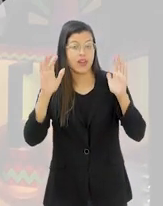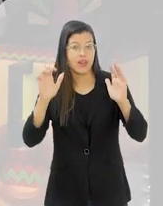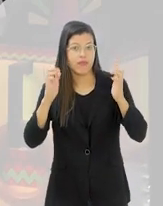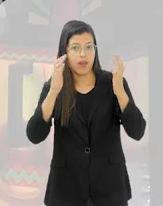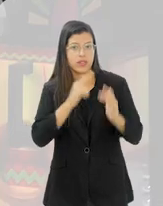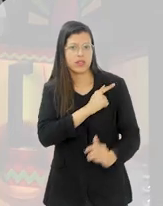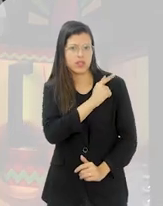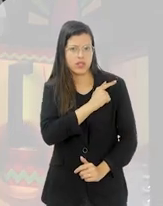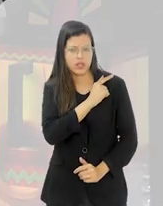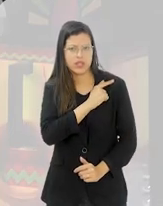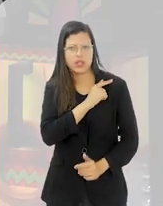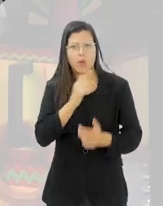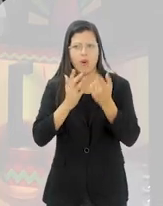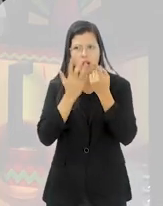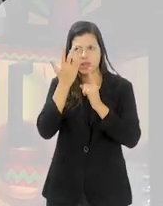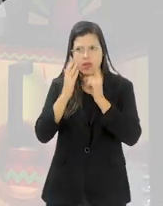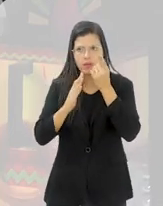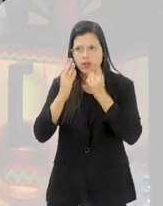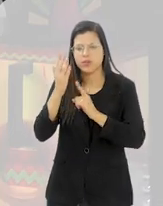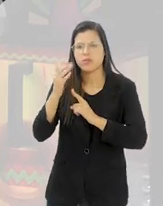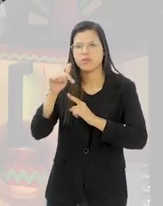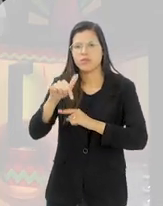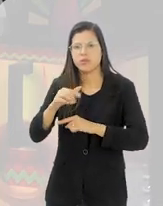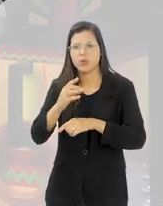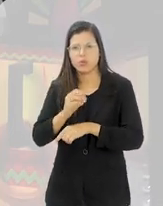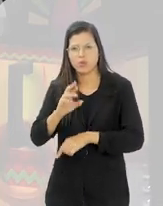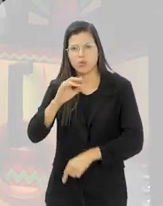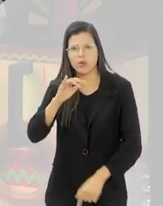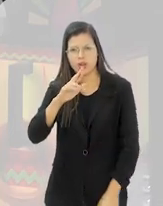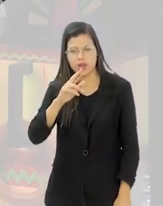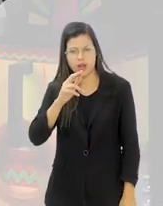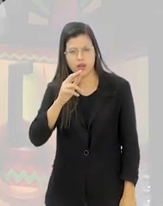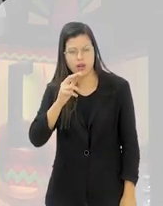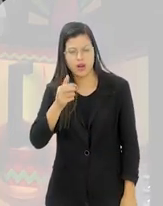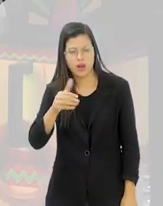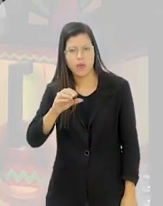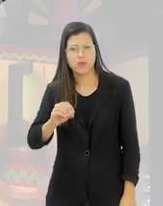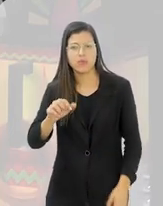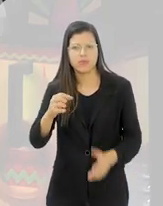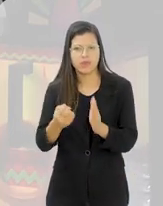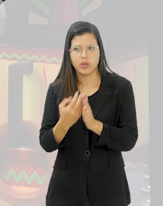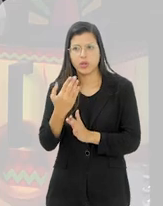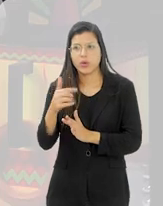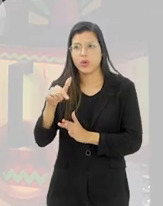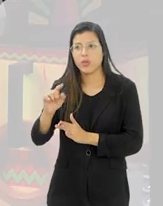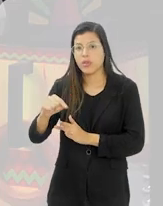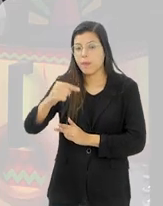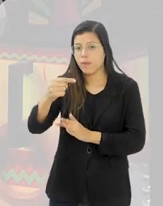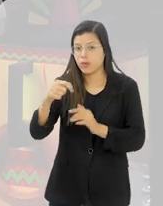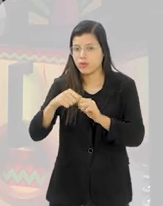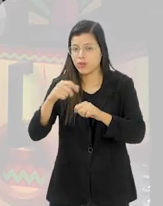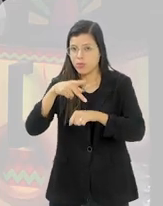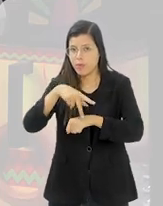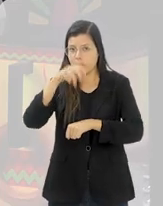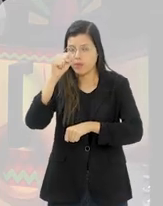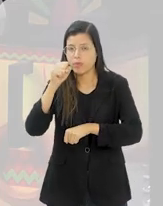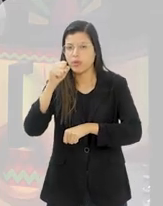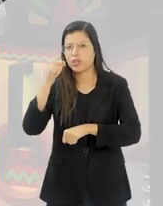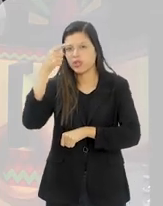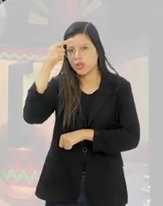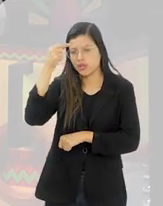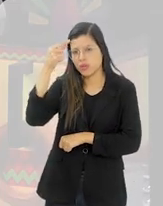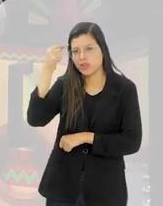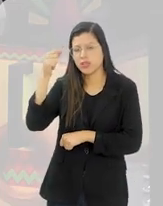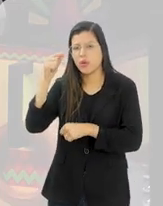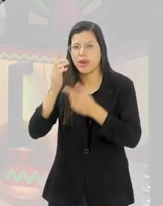gestão carnavalesca. Foi o Dr. Irã que criou junto com mais algumas outras pessoas. Aí depois, logo em seguida, eu fui fazer a pós-graduação em